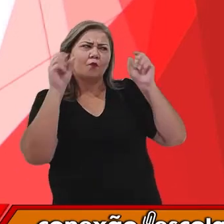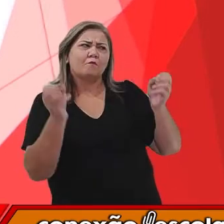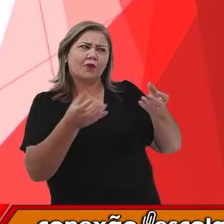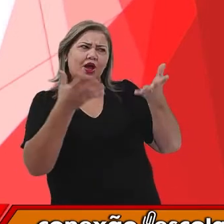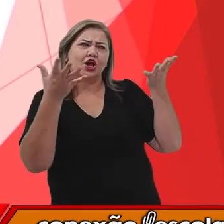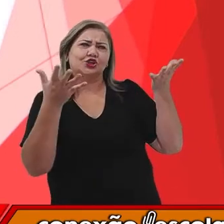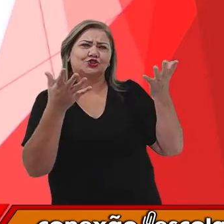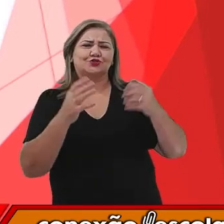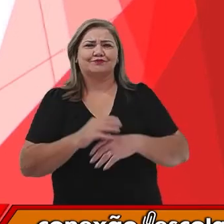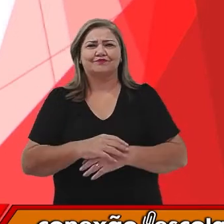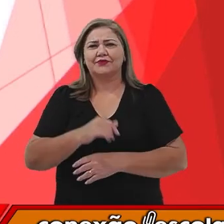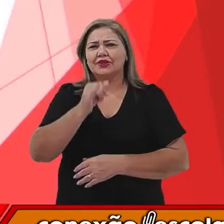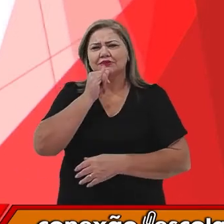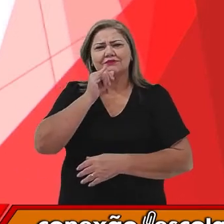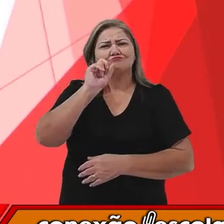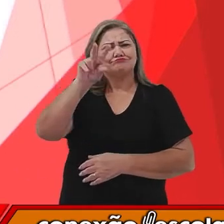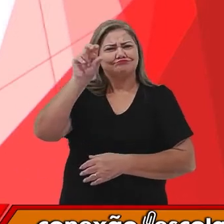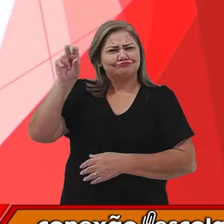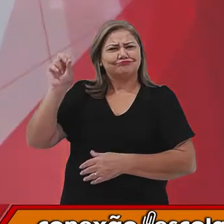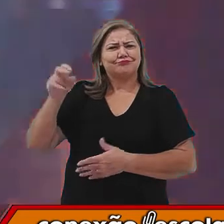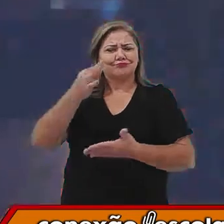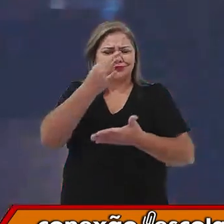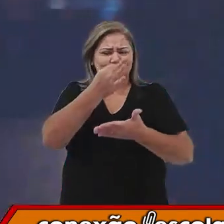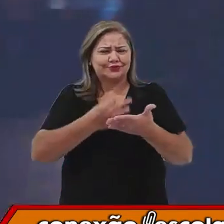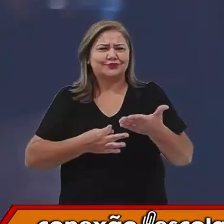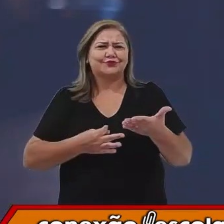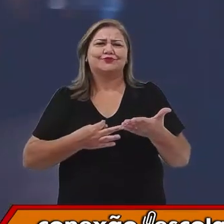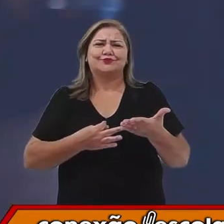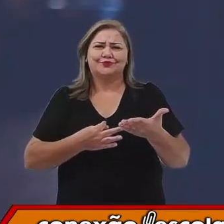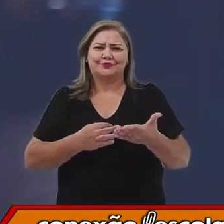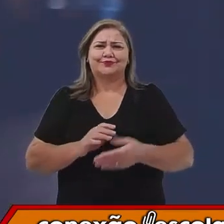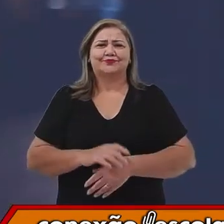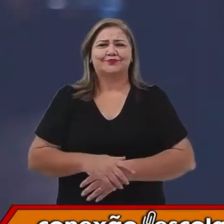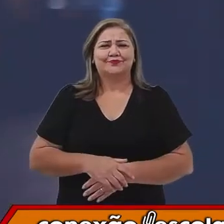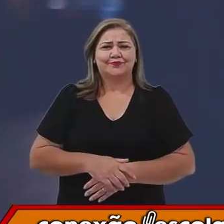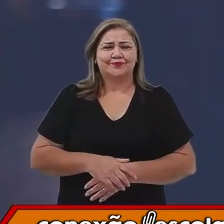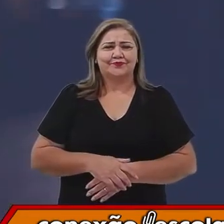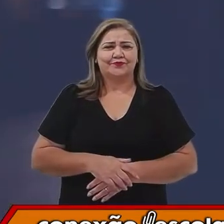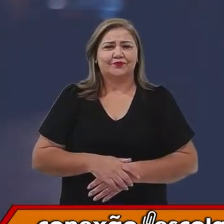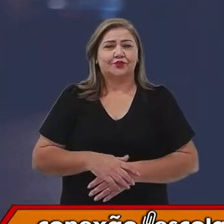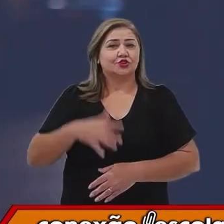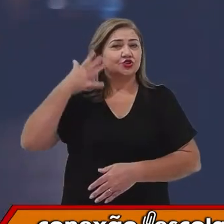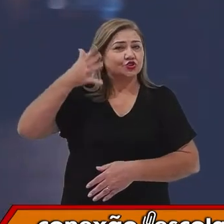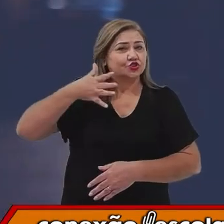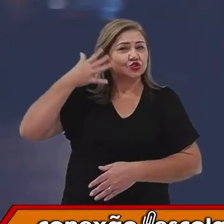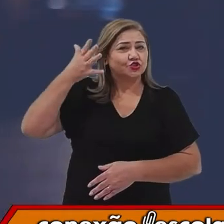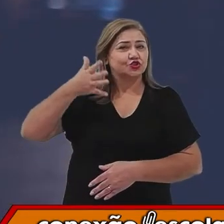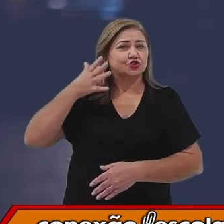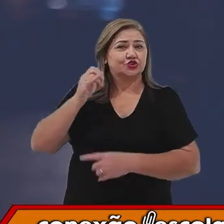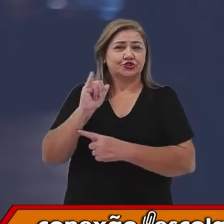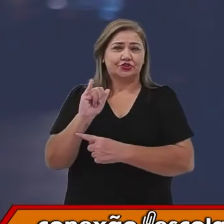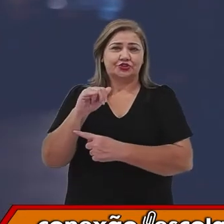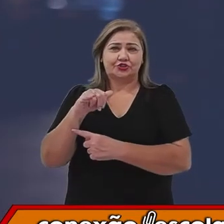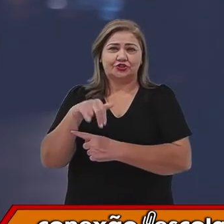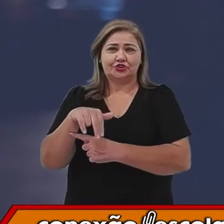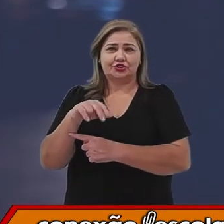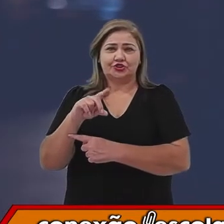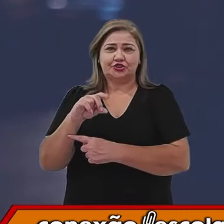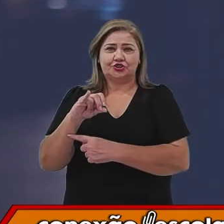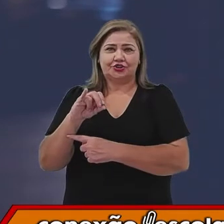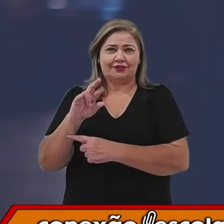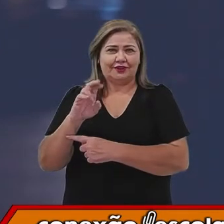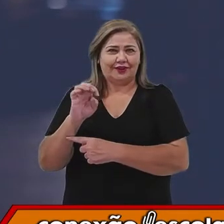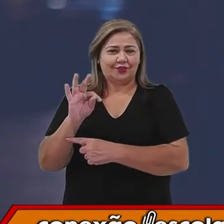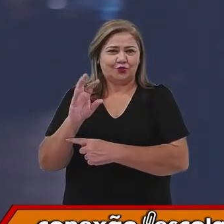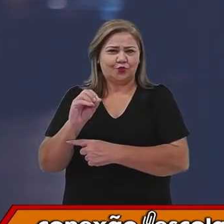mágicos. Este é o exemplo clássico de discurso direto. Vamos ao discurso indireto agora. O discurso indireto,